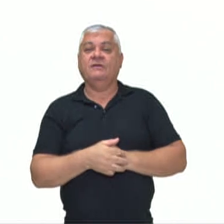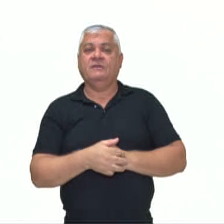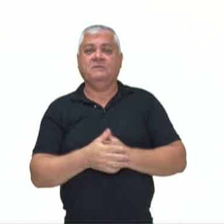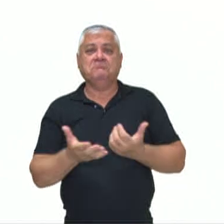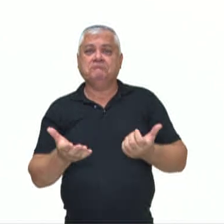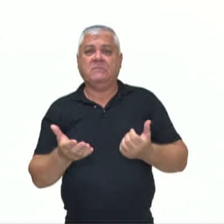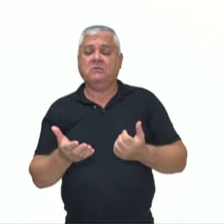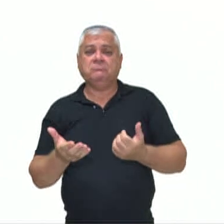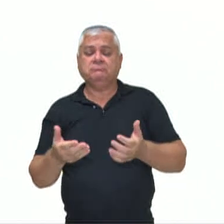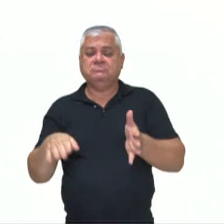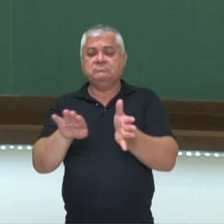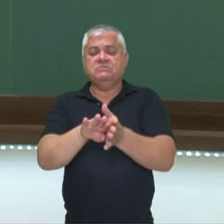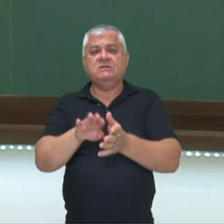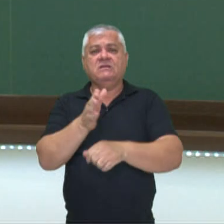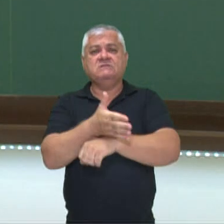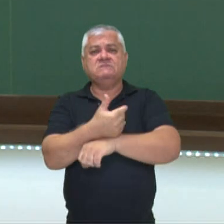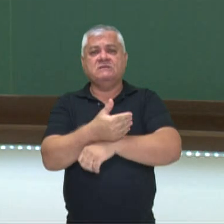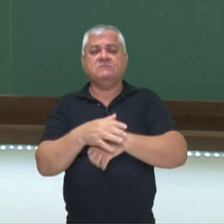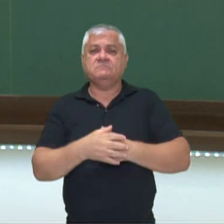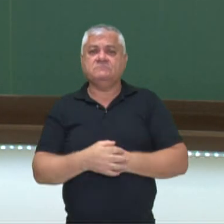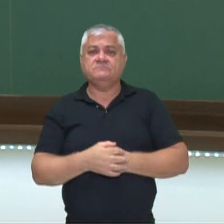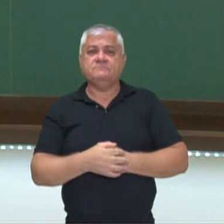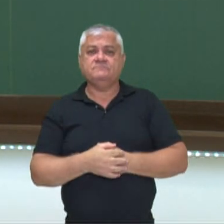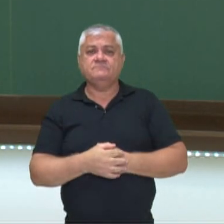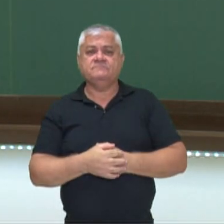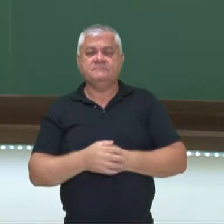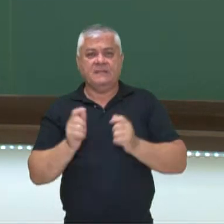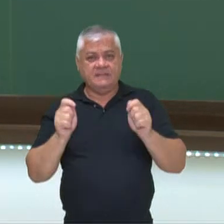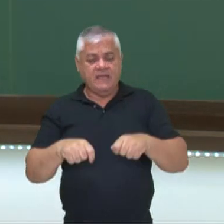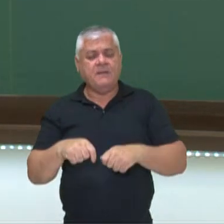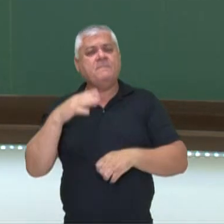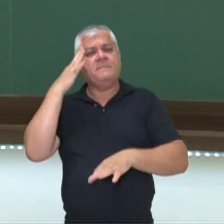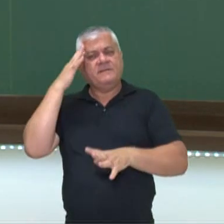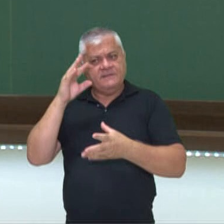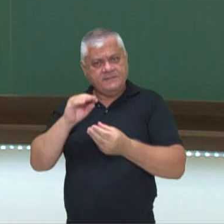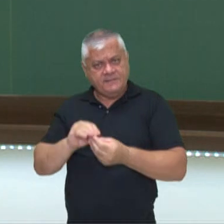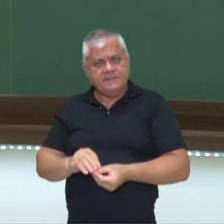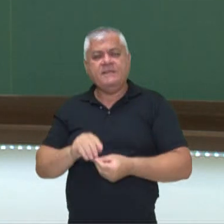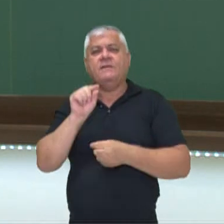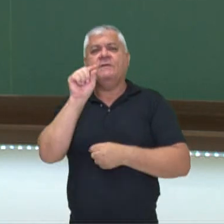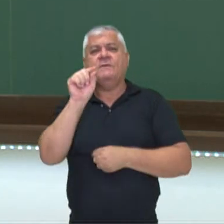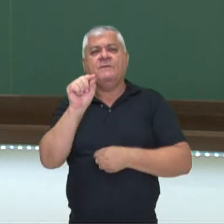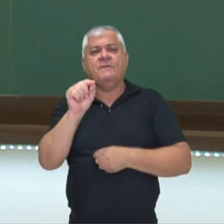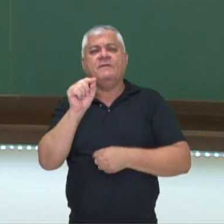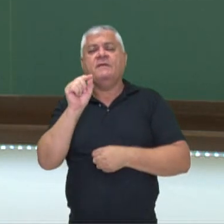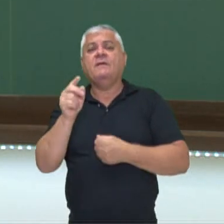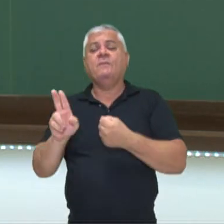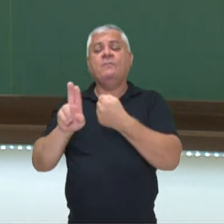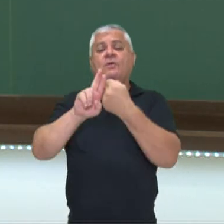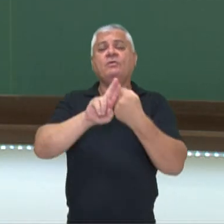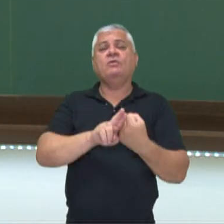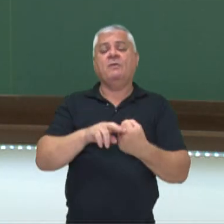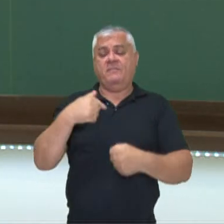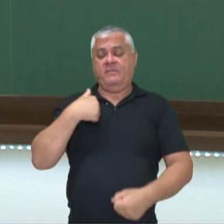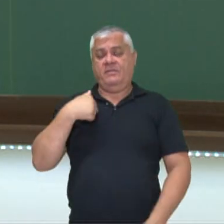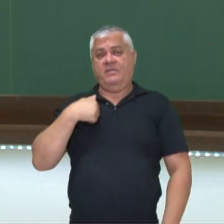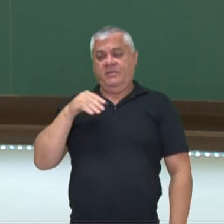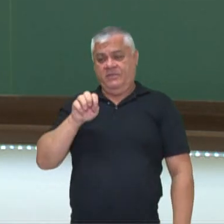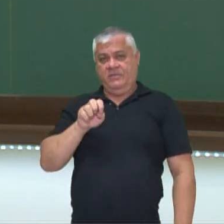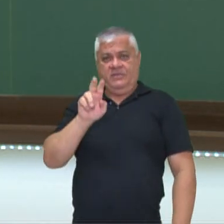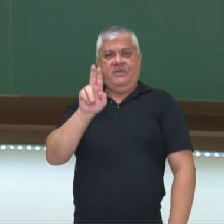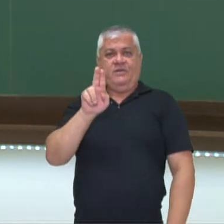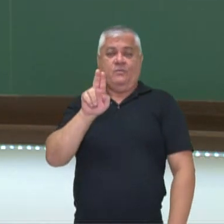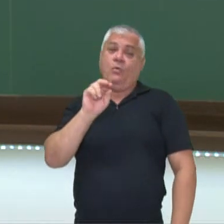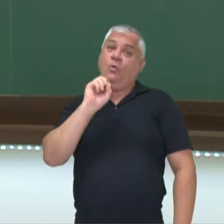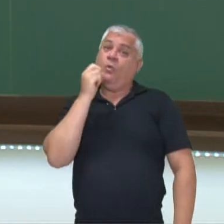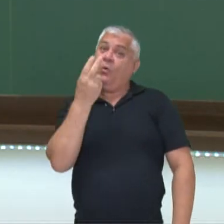temprano, cheguei cedo, poderíamos compreender imediatamente que o sujeito da frase é eu, ou seja, yo.